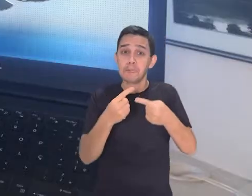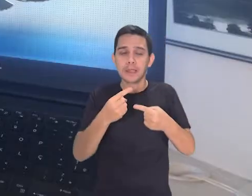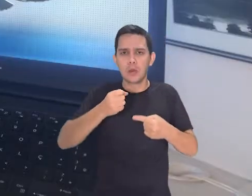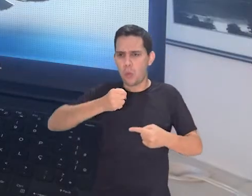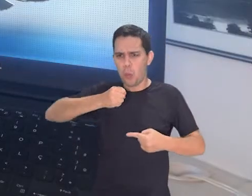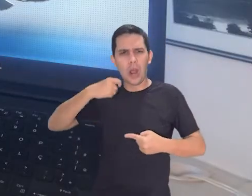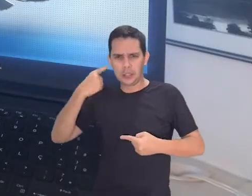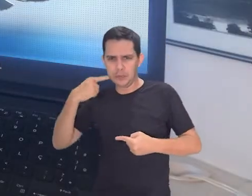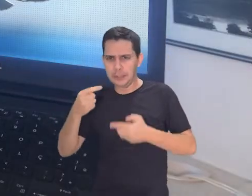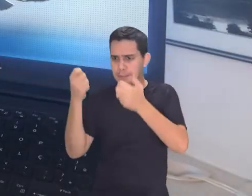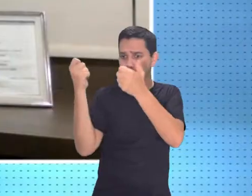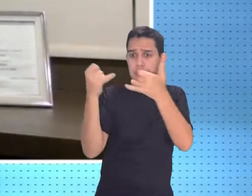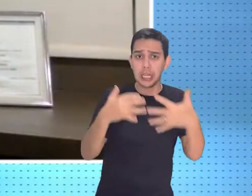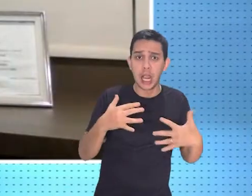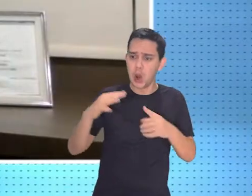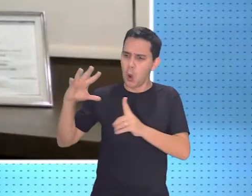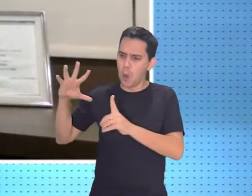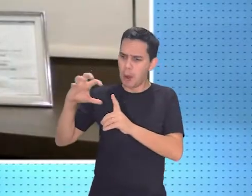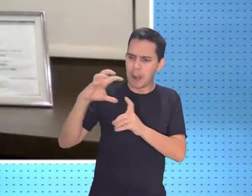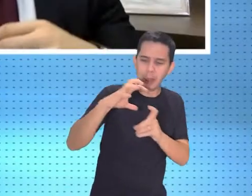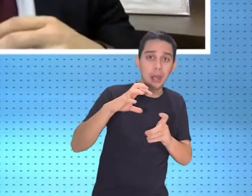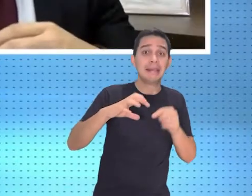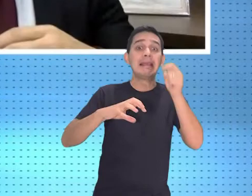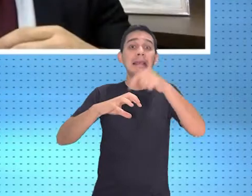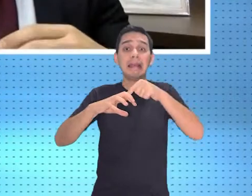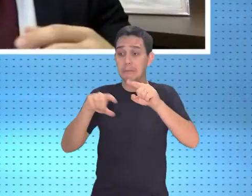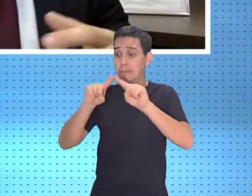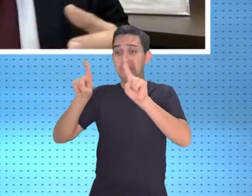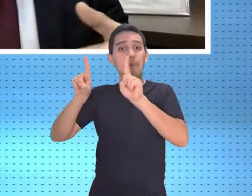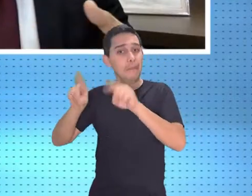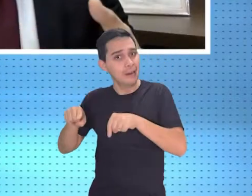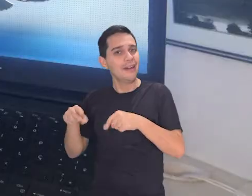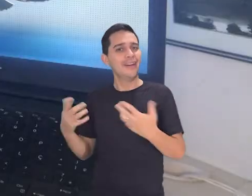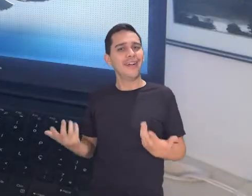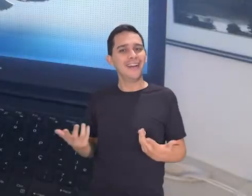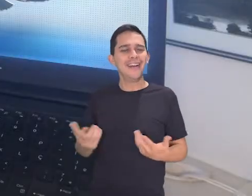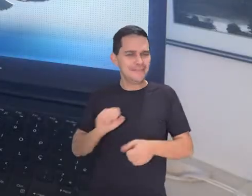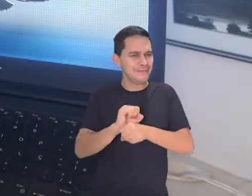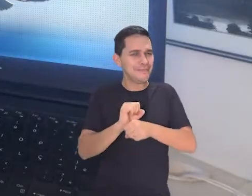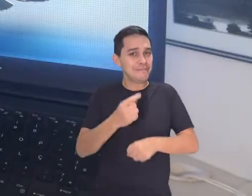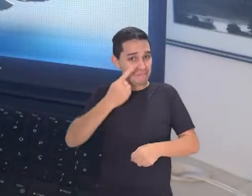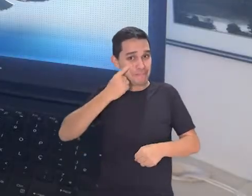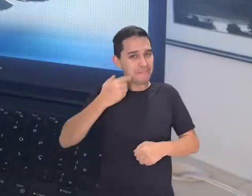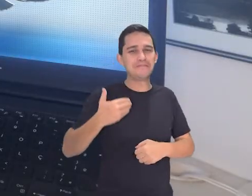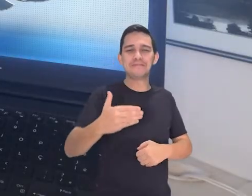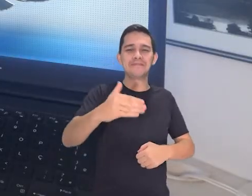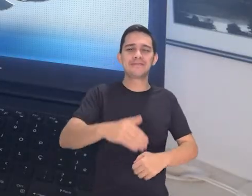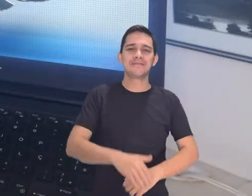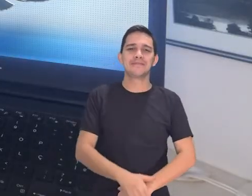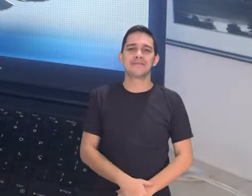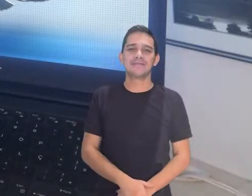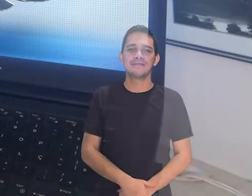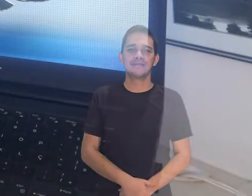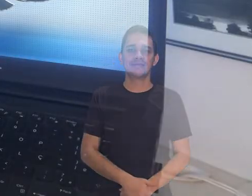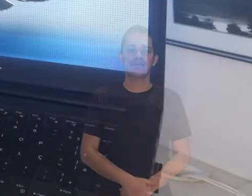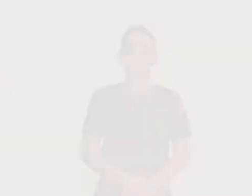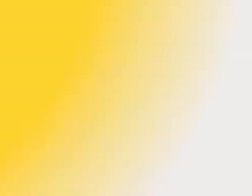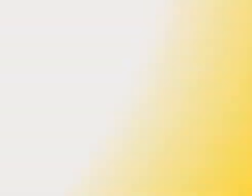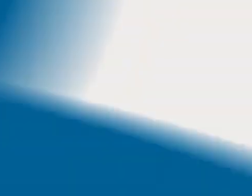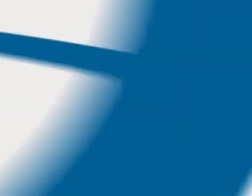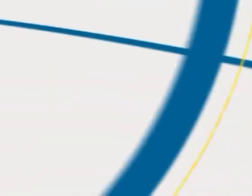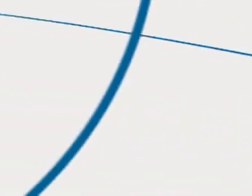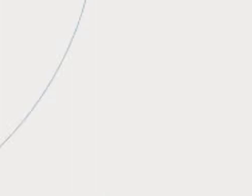E no bloco de entrevistas, o advogado Diego Vilela fala sobre o dano moral praticado pelo empregado. Aguardamos